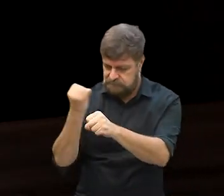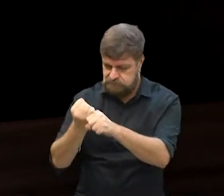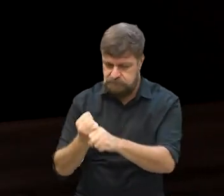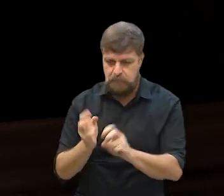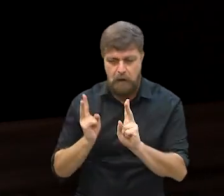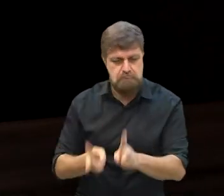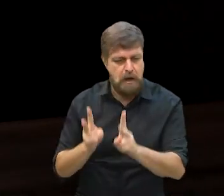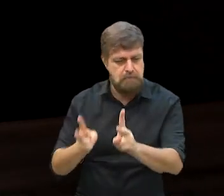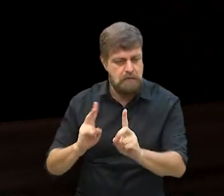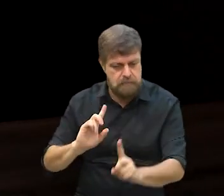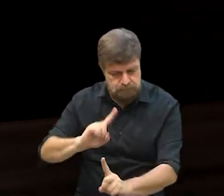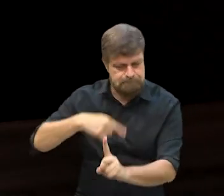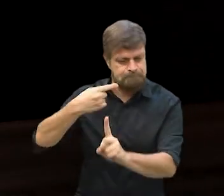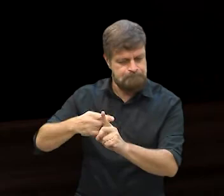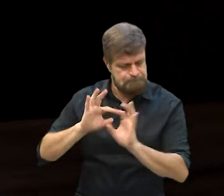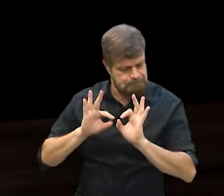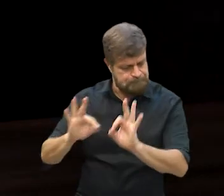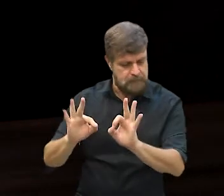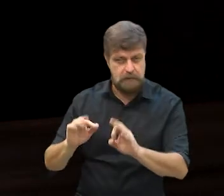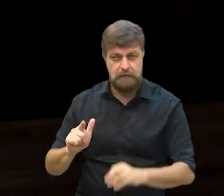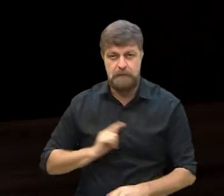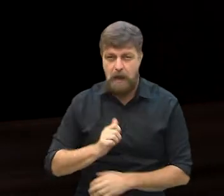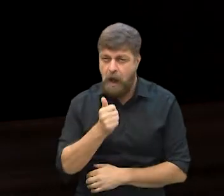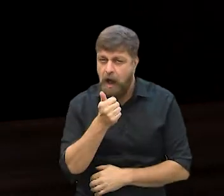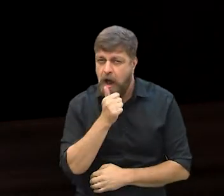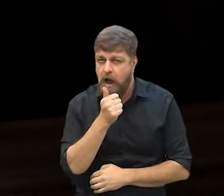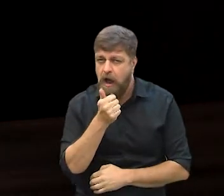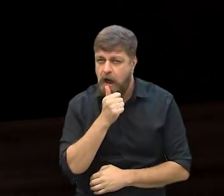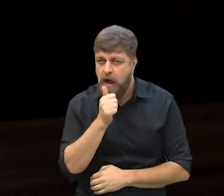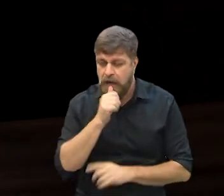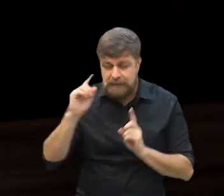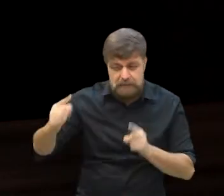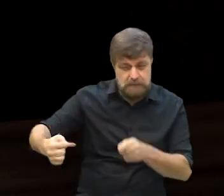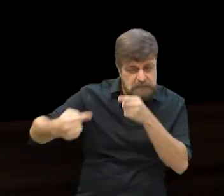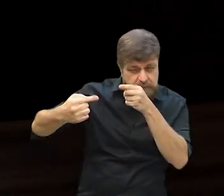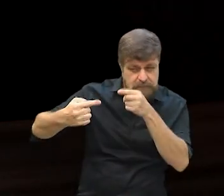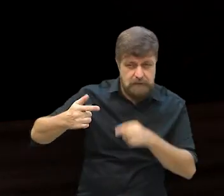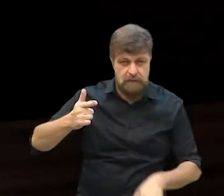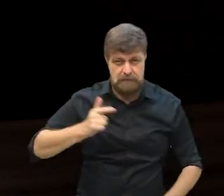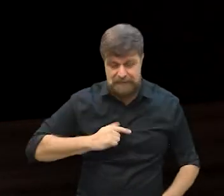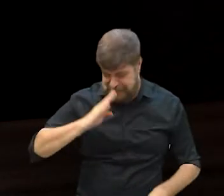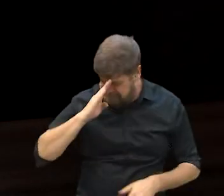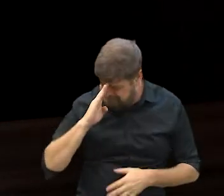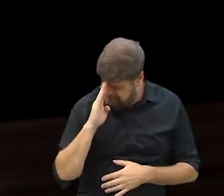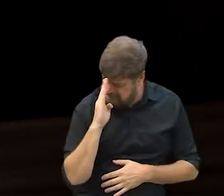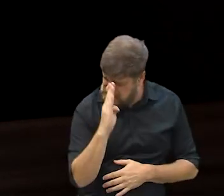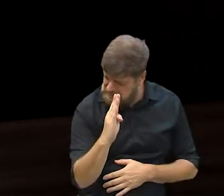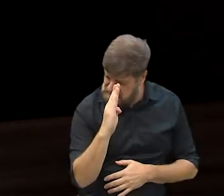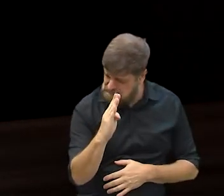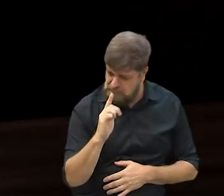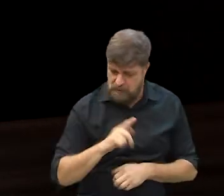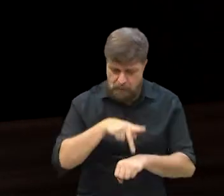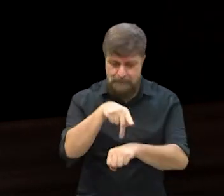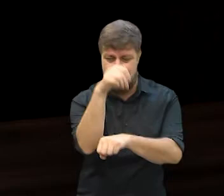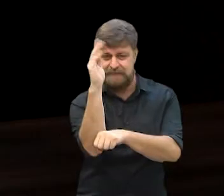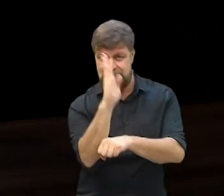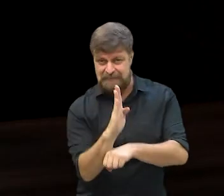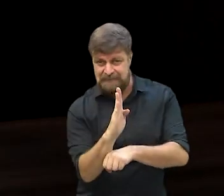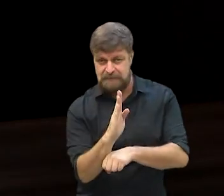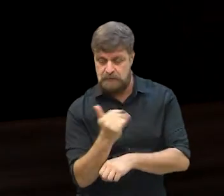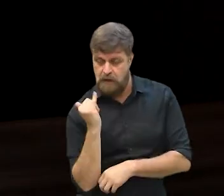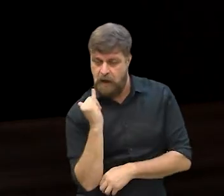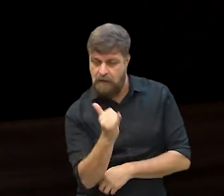uma resposta positiva, mas ainda é muito desafiador, em especial no nosso